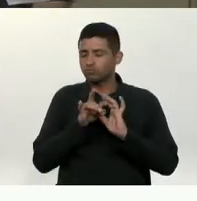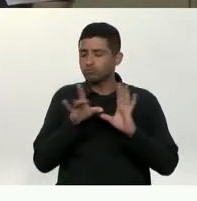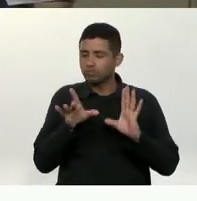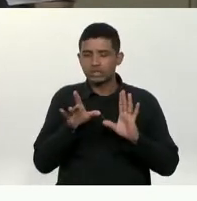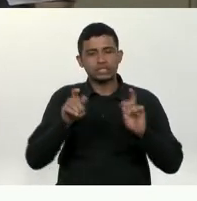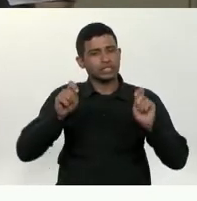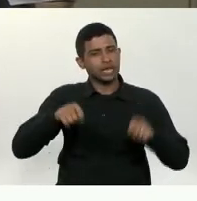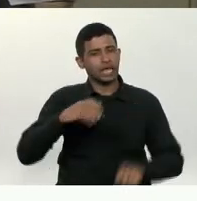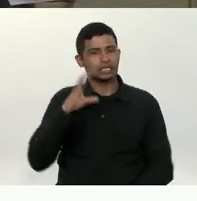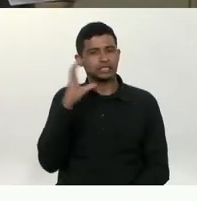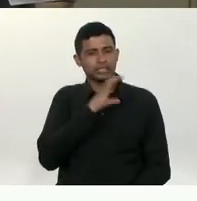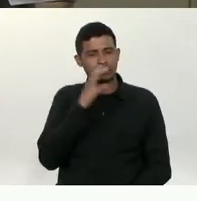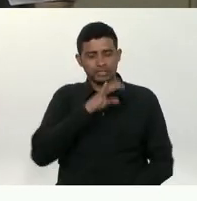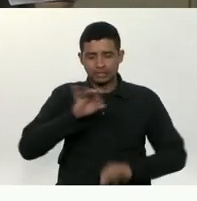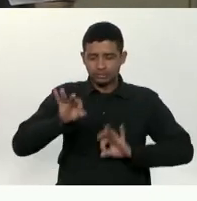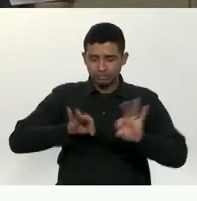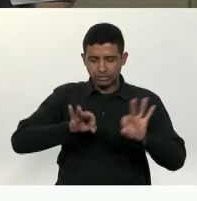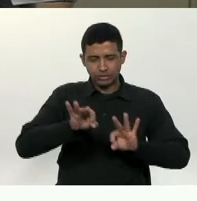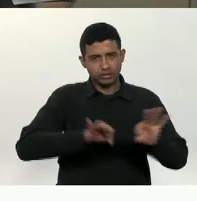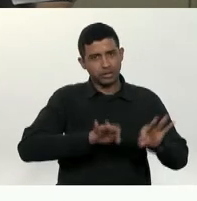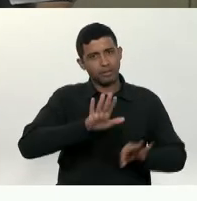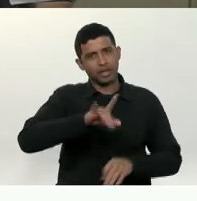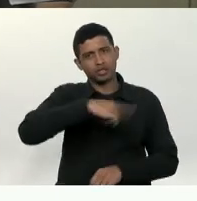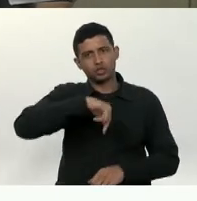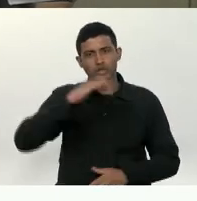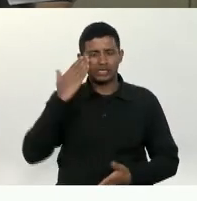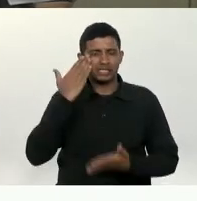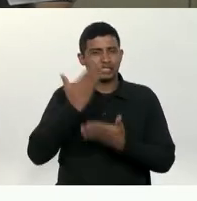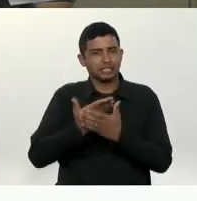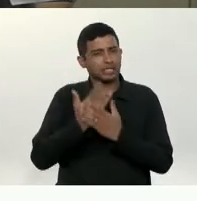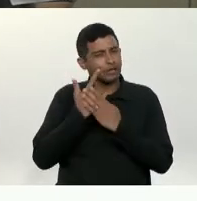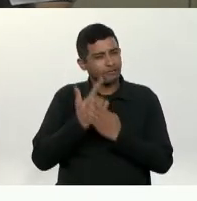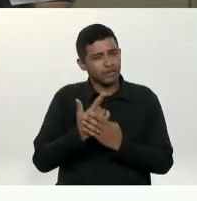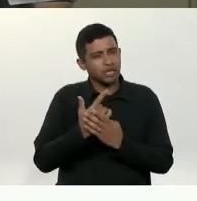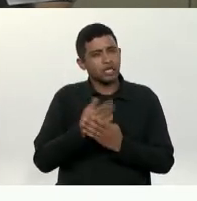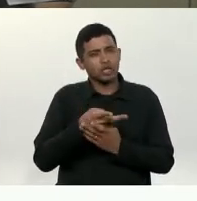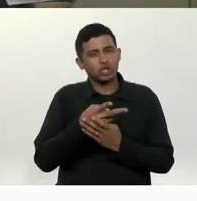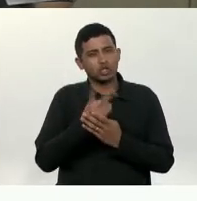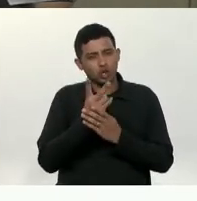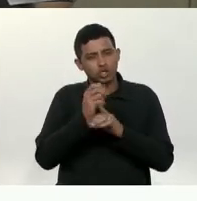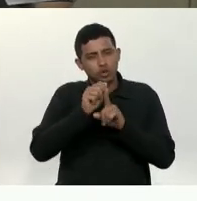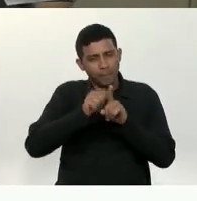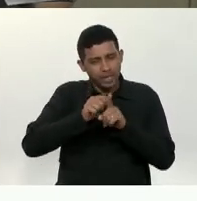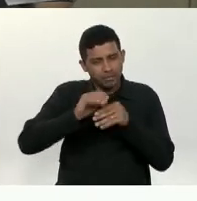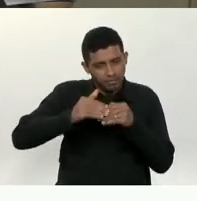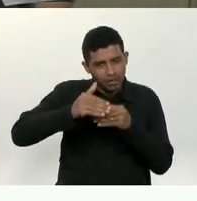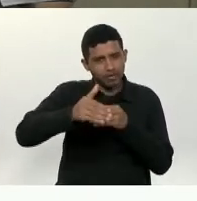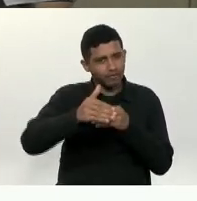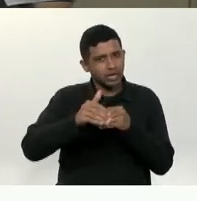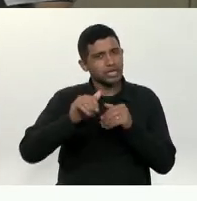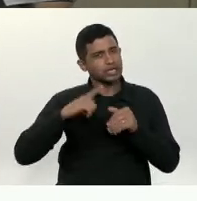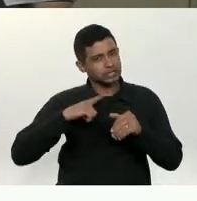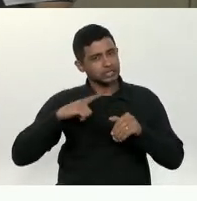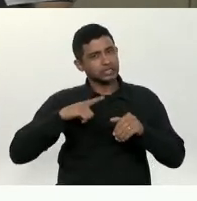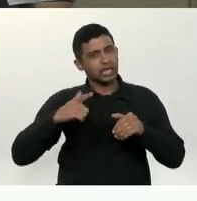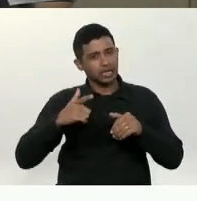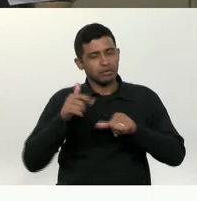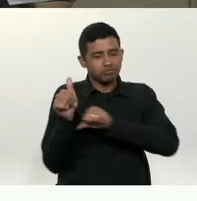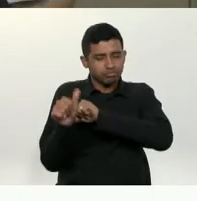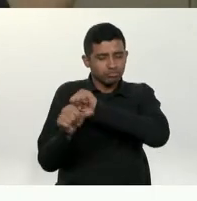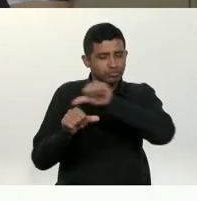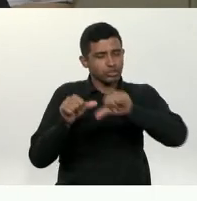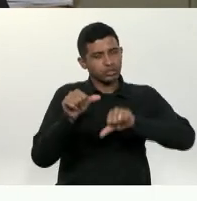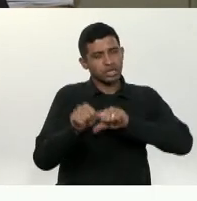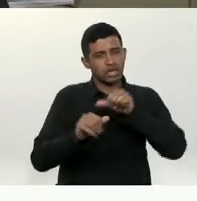esse processo, mas acreditamos que nos próximos 2 meses já deve ocorrer o saneamento desse processo de